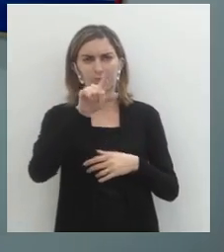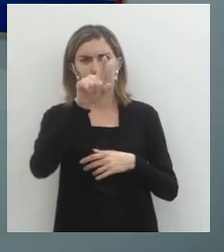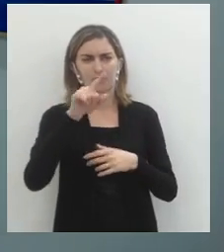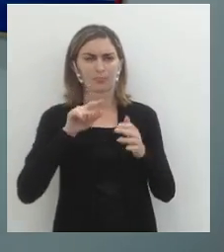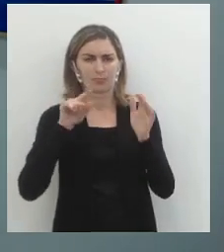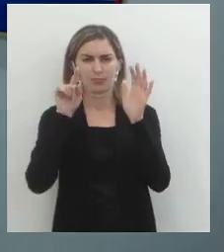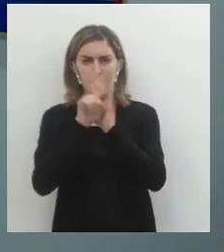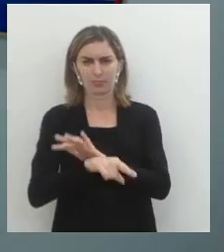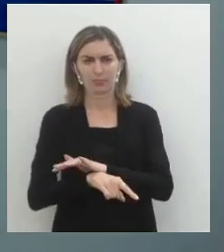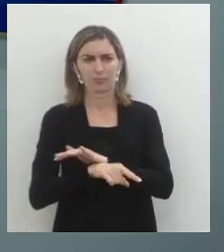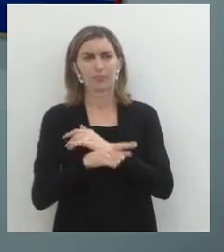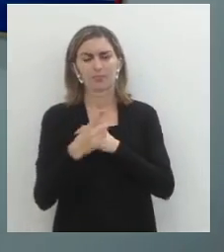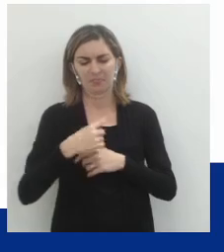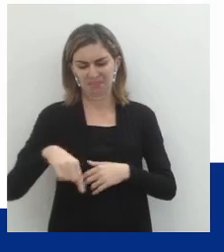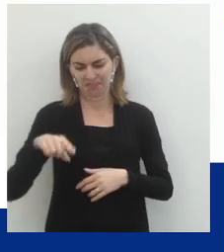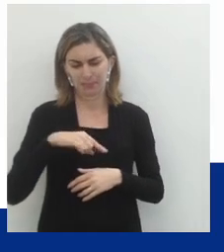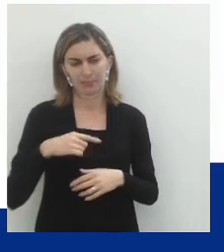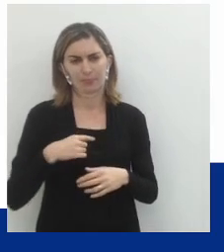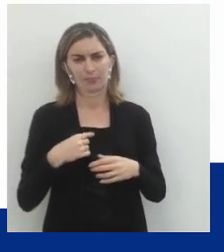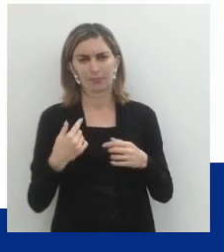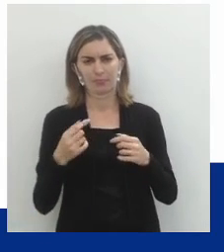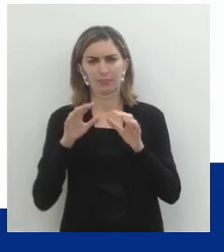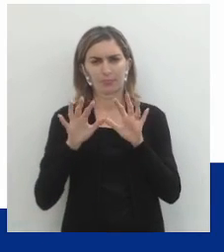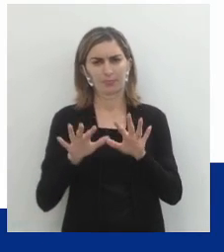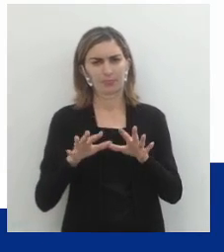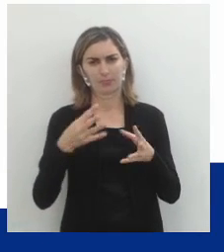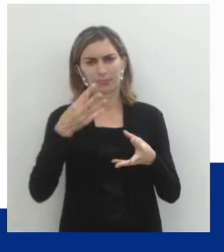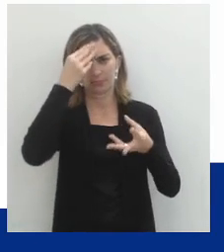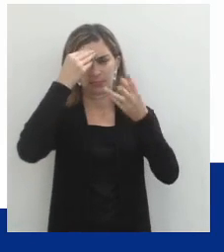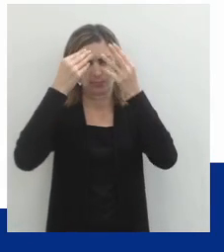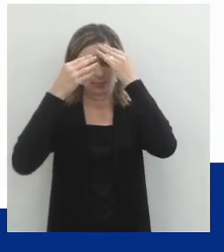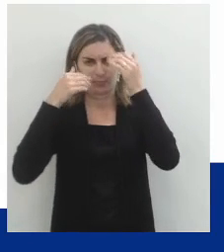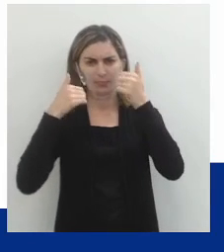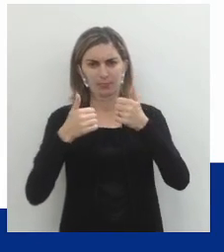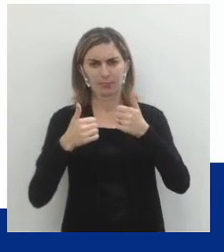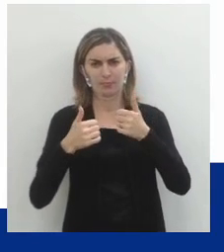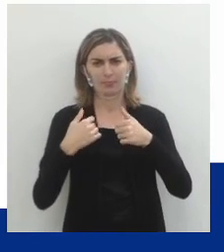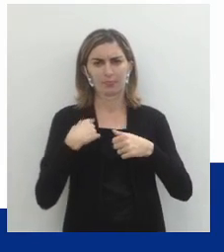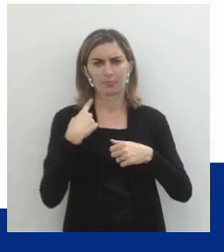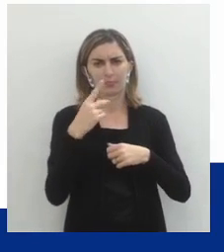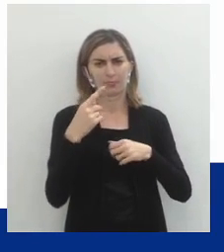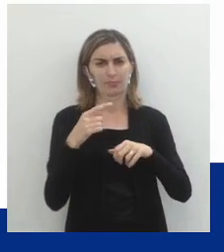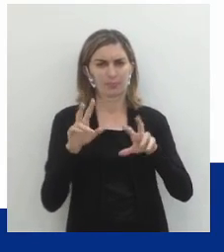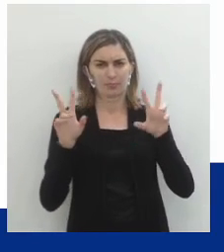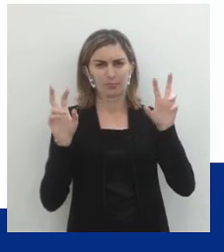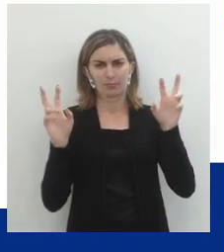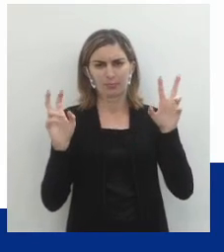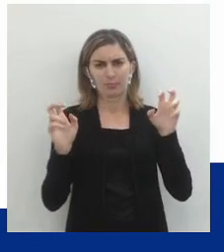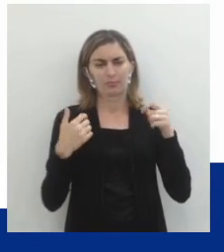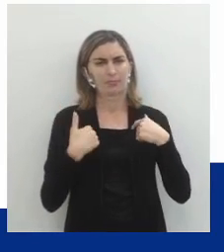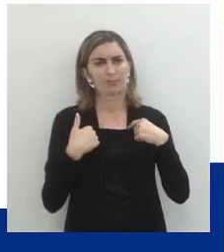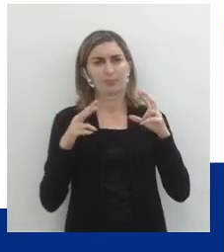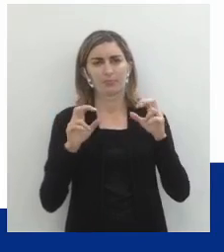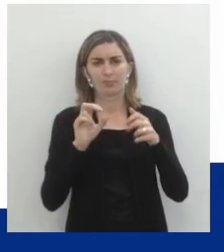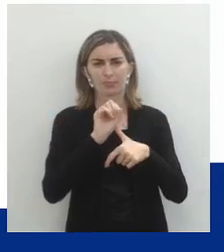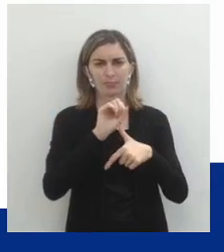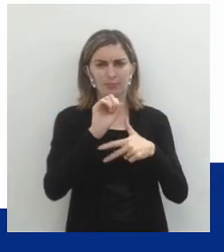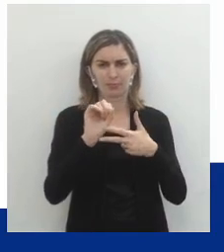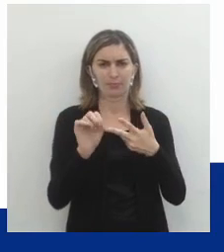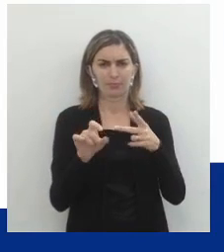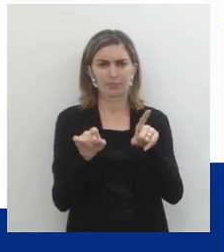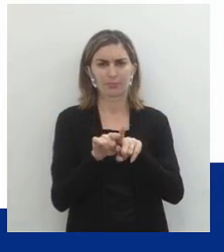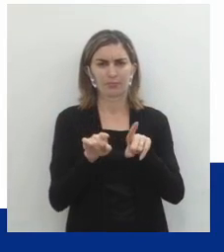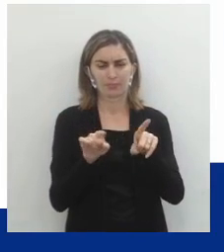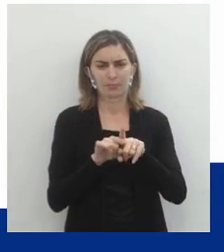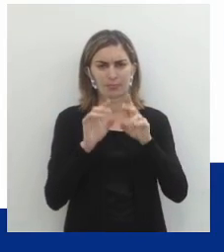uma questãozinha para a gente ficar fixando bem. Galera, esse tema é tema de Enem também, então